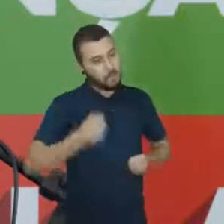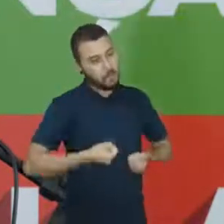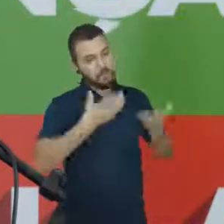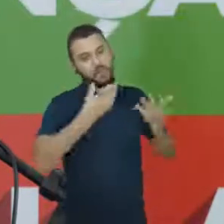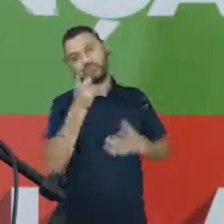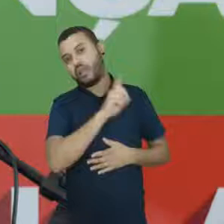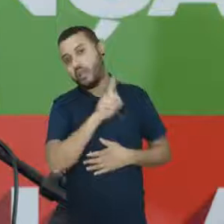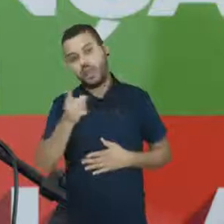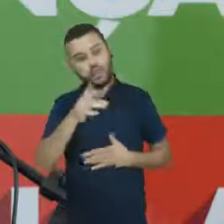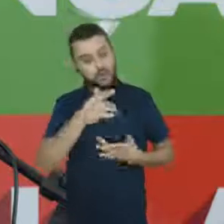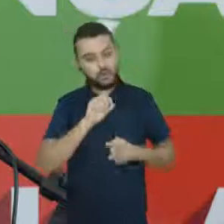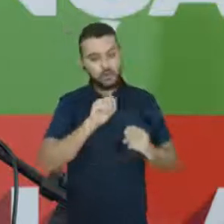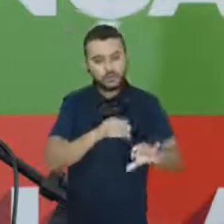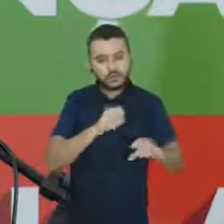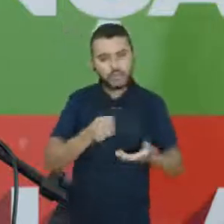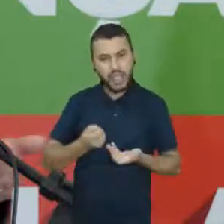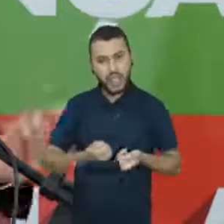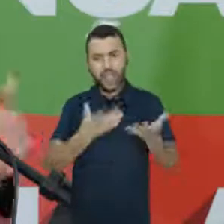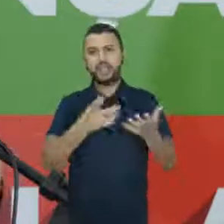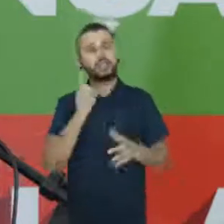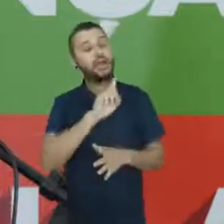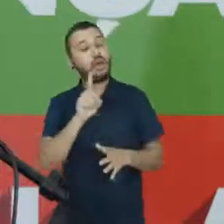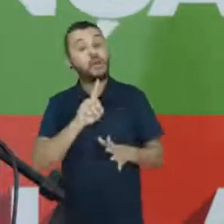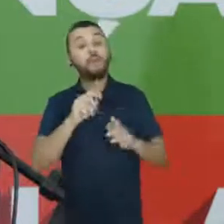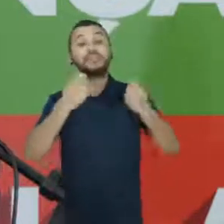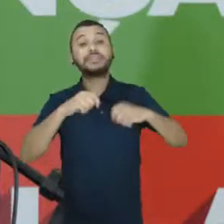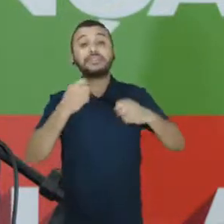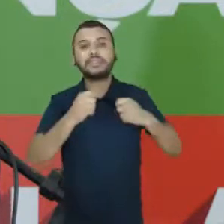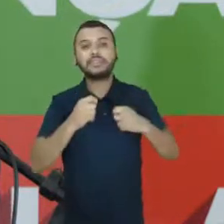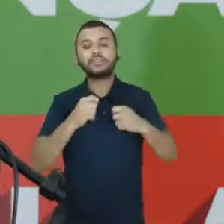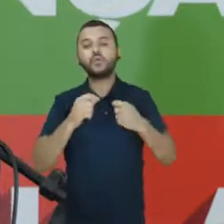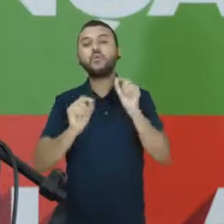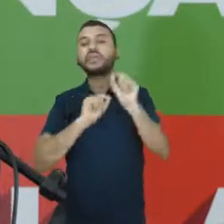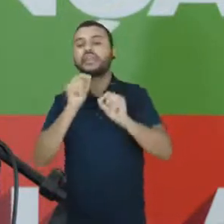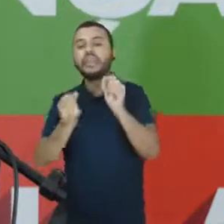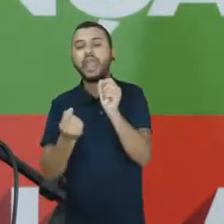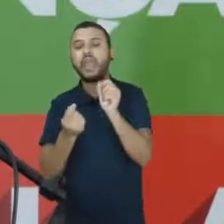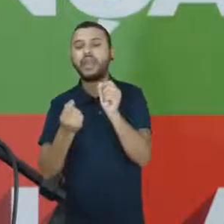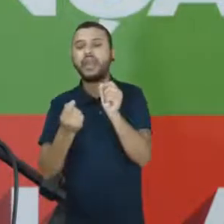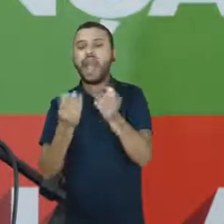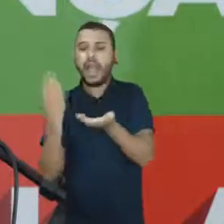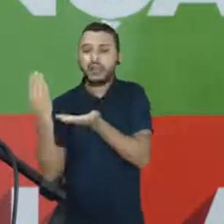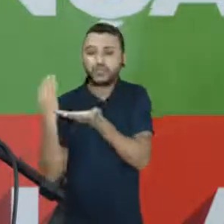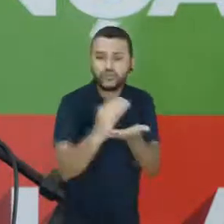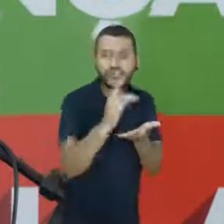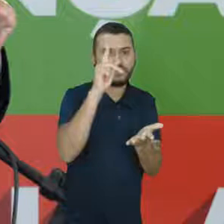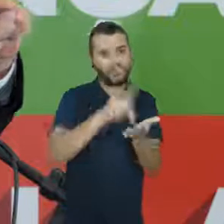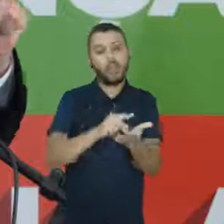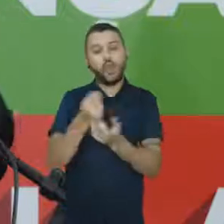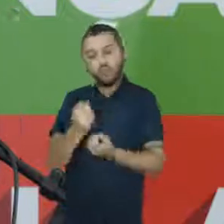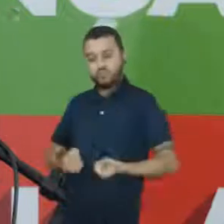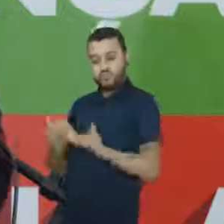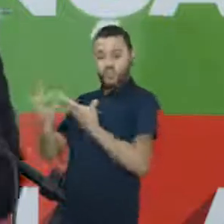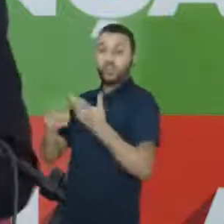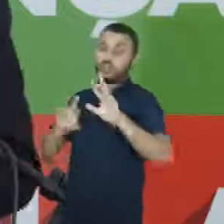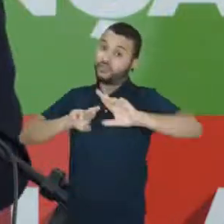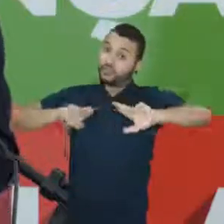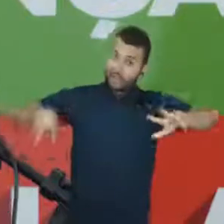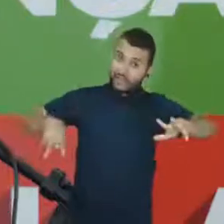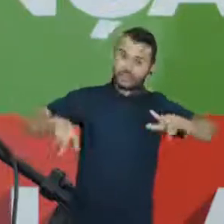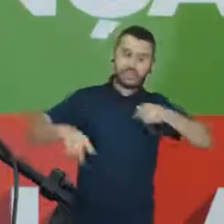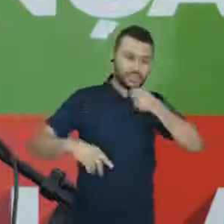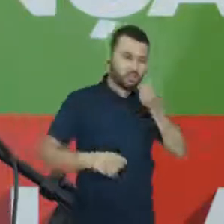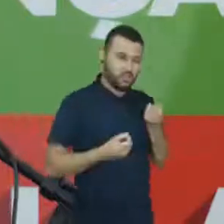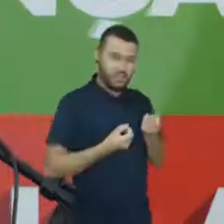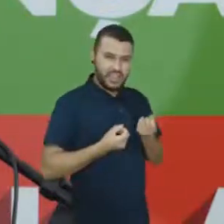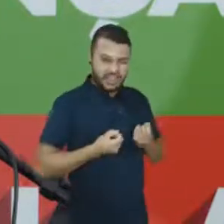gasto. É preciso definir o que é investimento e o que é gasto. Nesse país, quando a gente trata a saúde como gasto, a